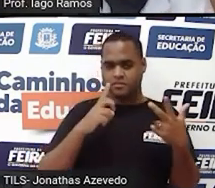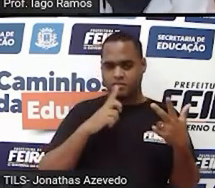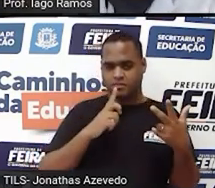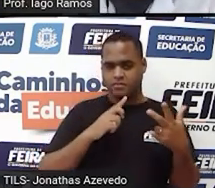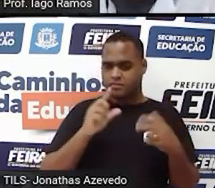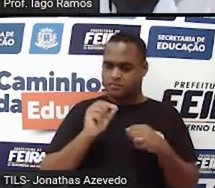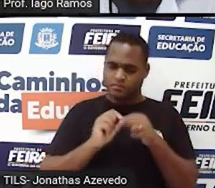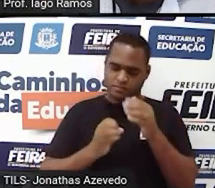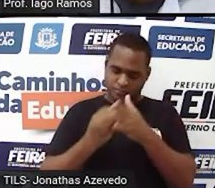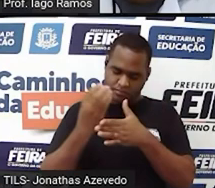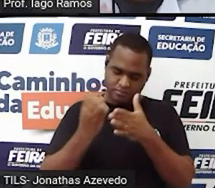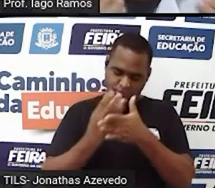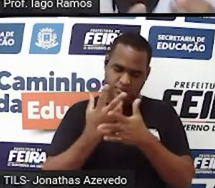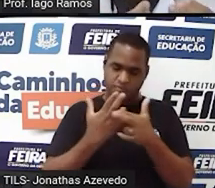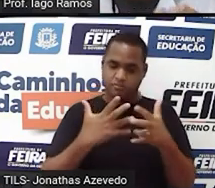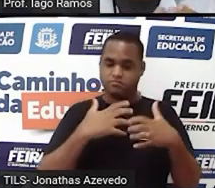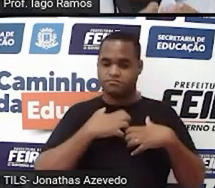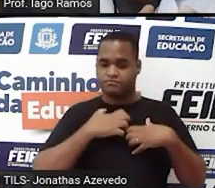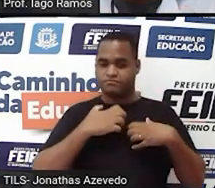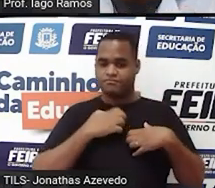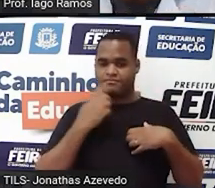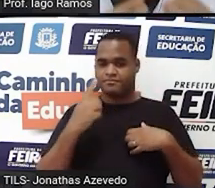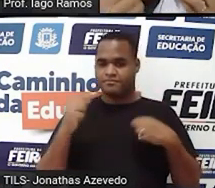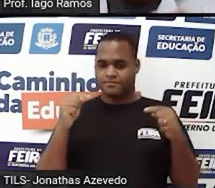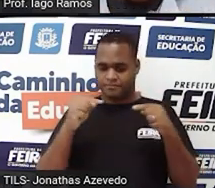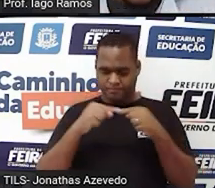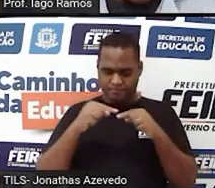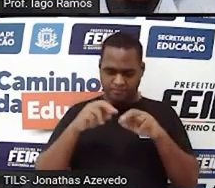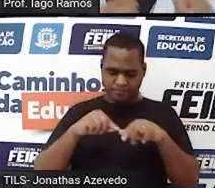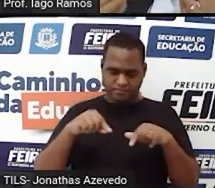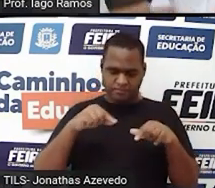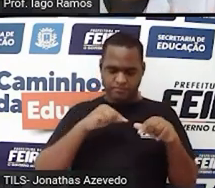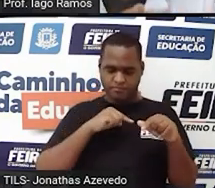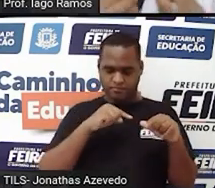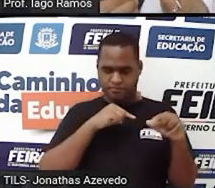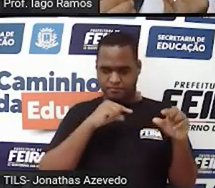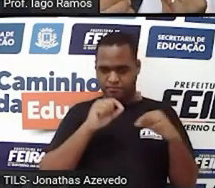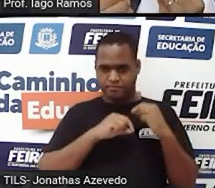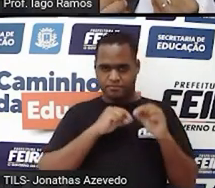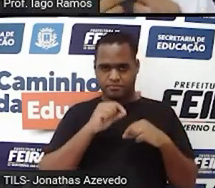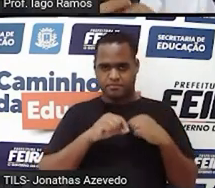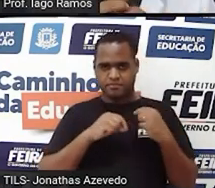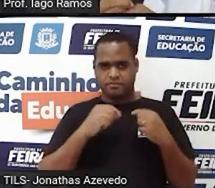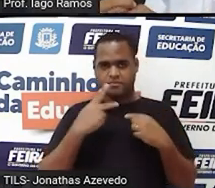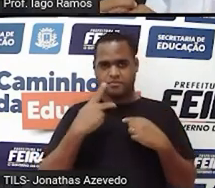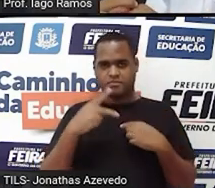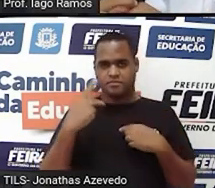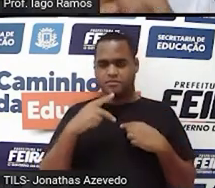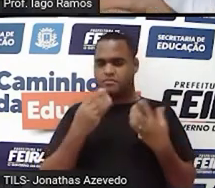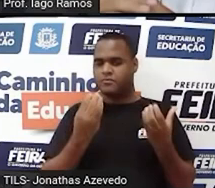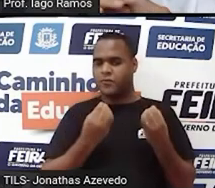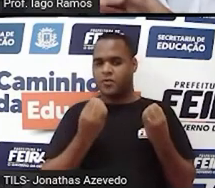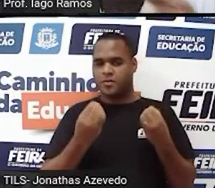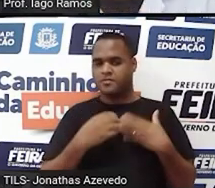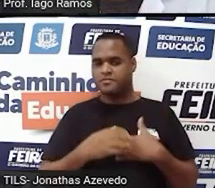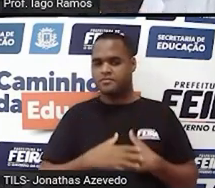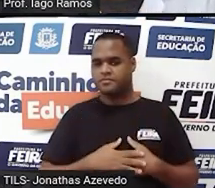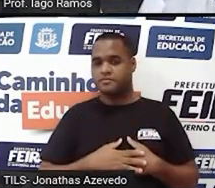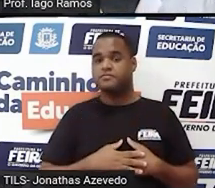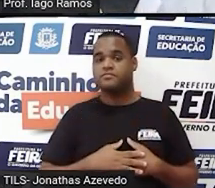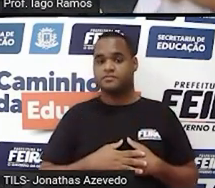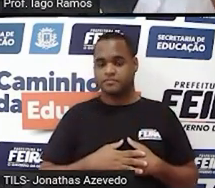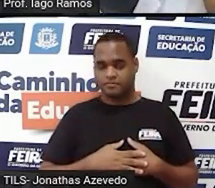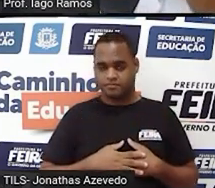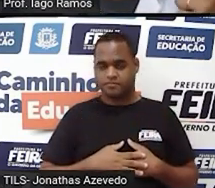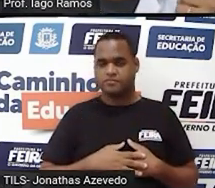criar sentido para esse conteúdo para esse tema que a gente acabou de estudar mas eu não